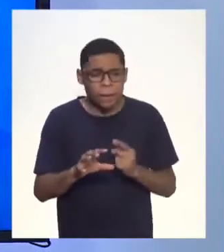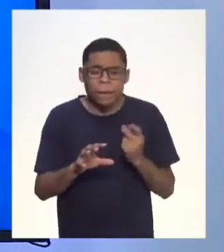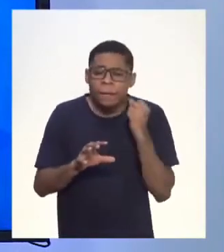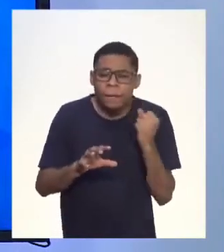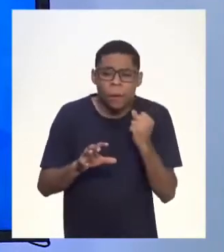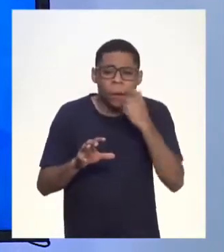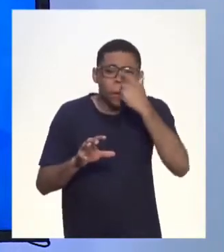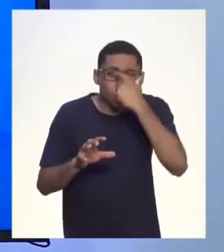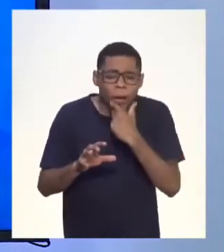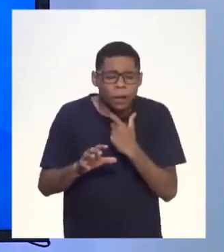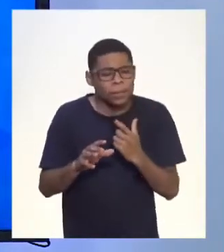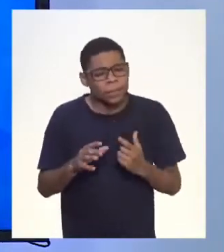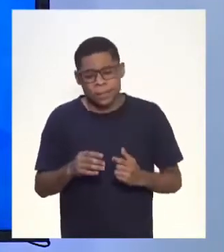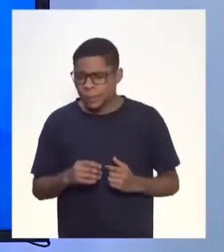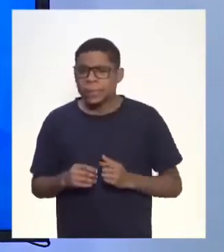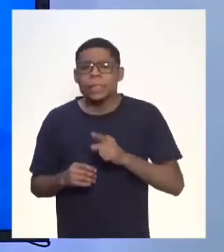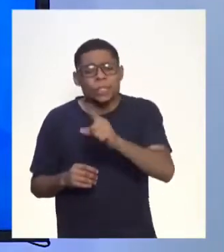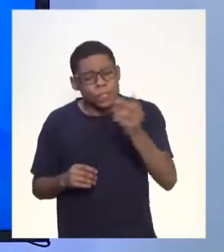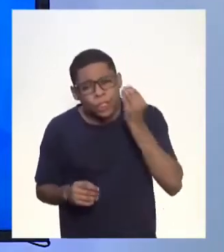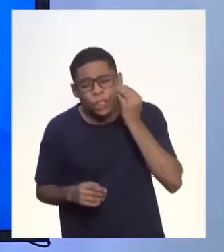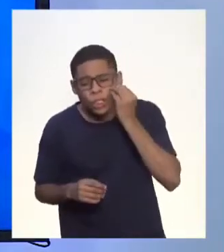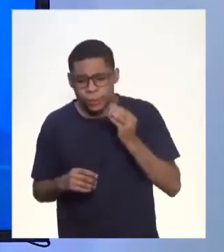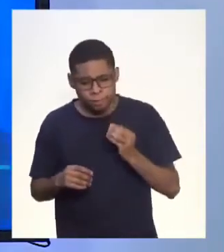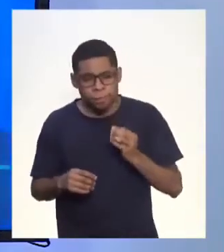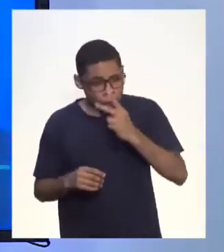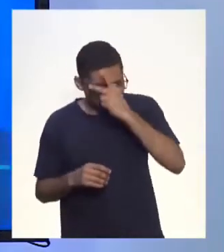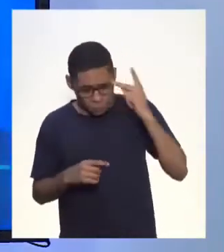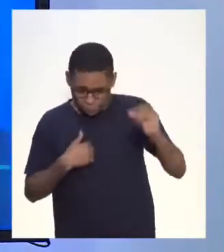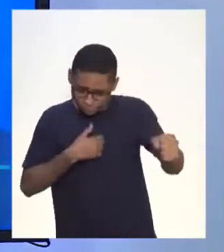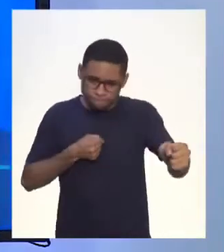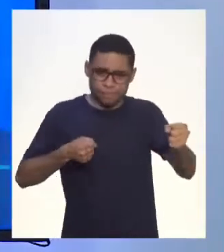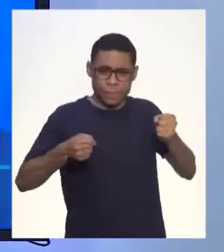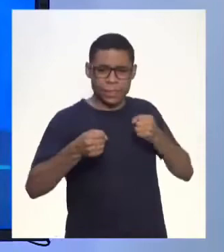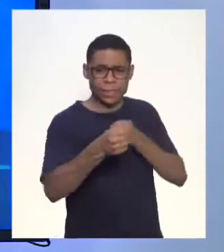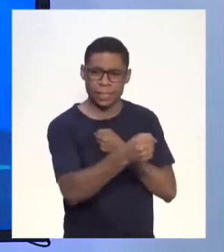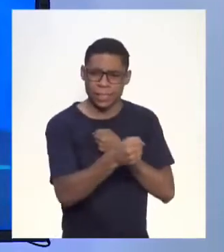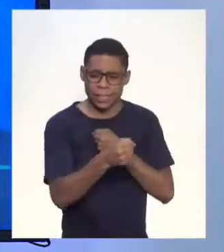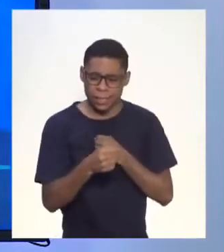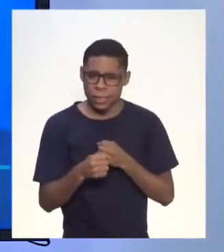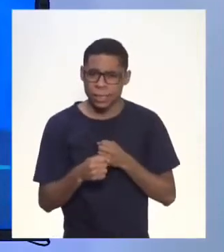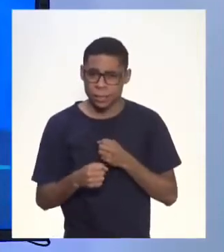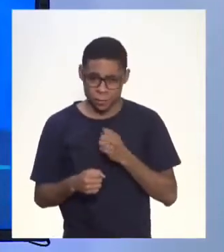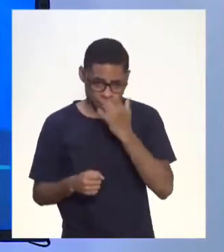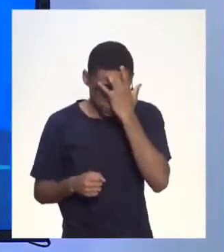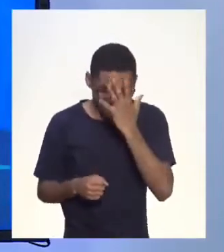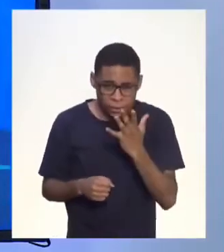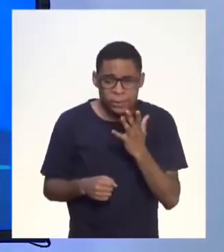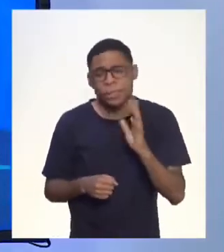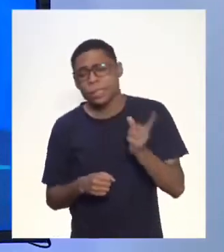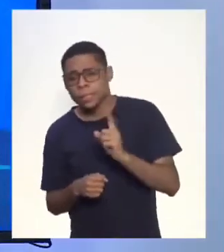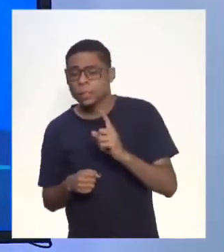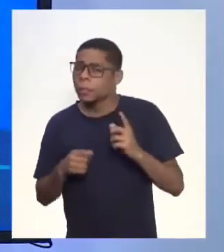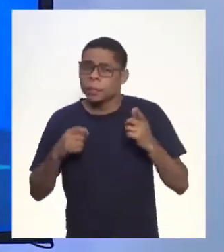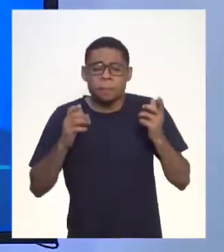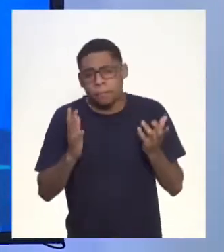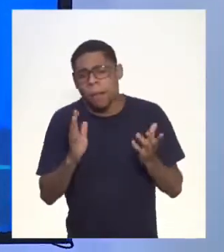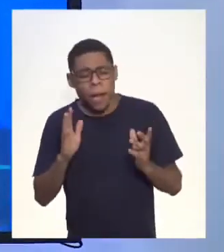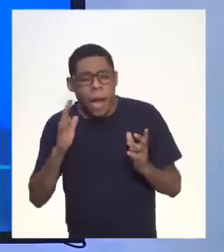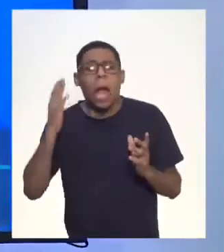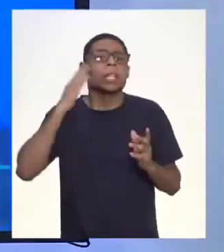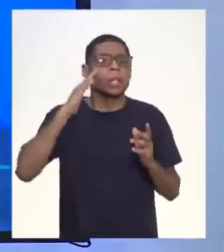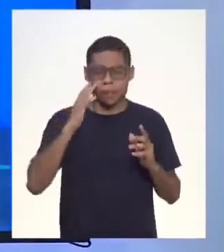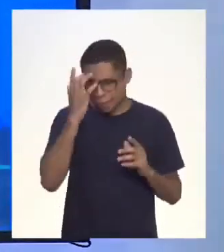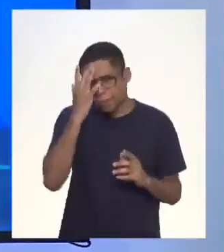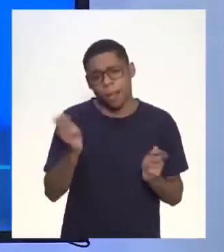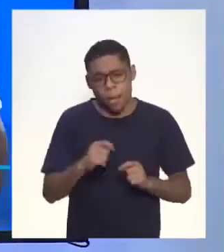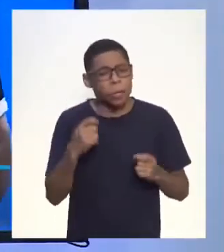algo que nós podemos entender, realmente. Pensar, se colocar no lugar do outro, é algo tranquilo, algo fácil. Então, não precisa de uma comprovação científica. Ok.